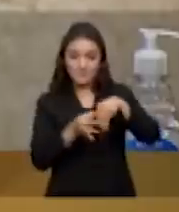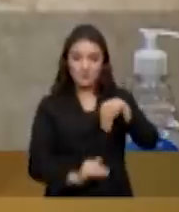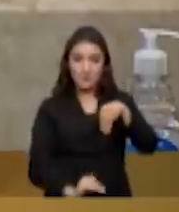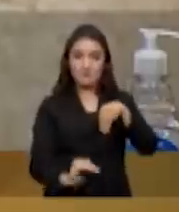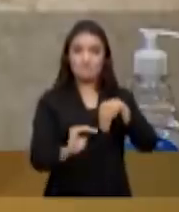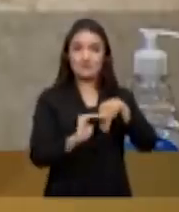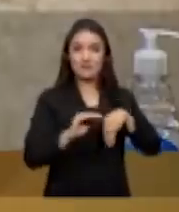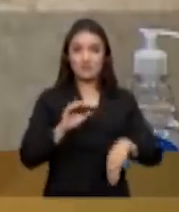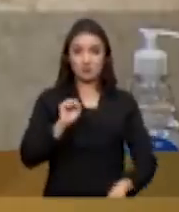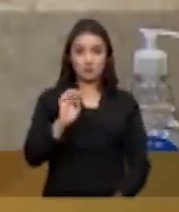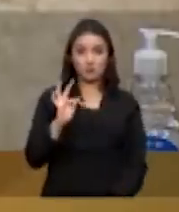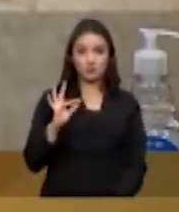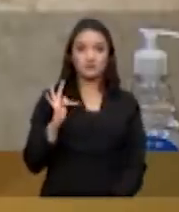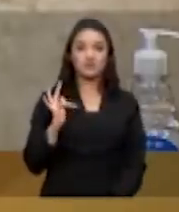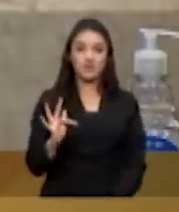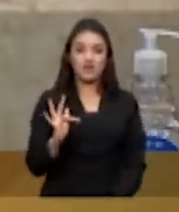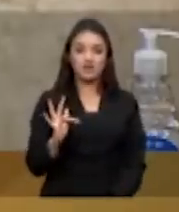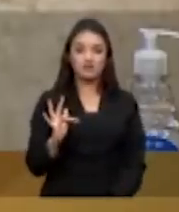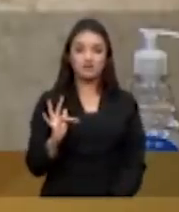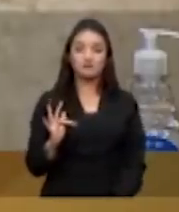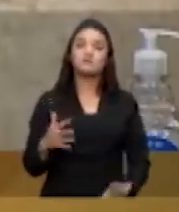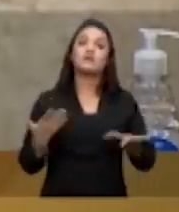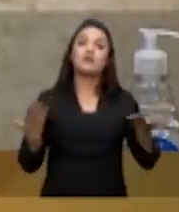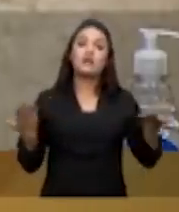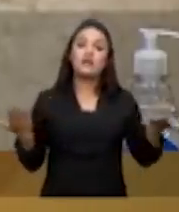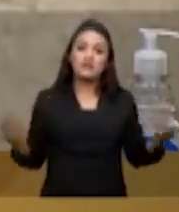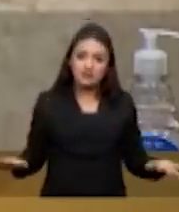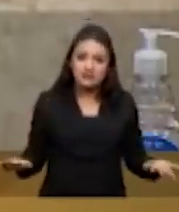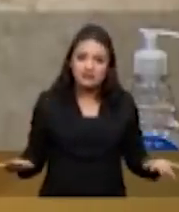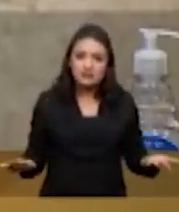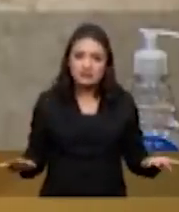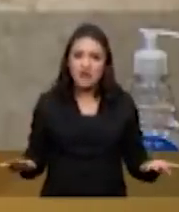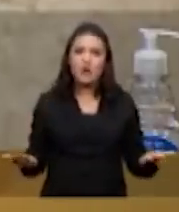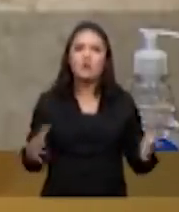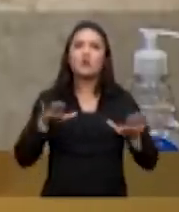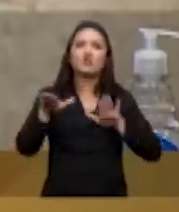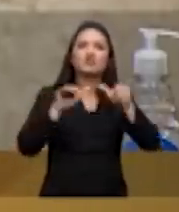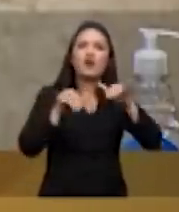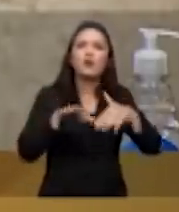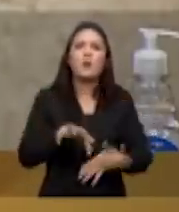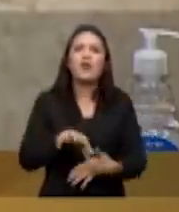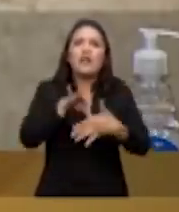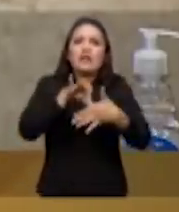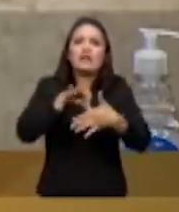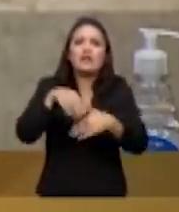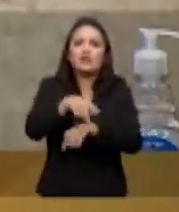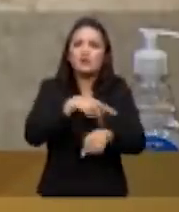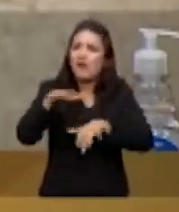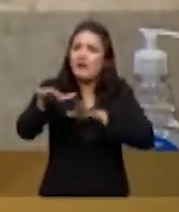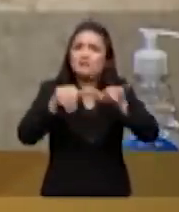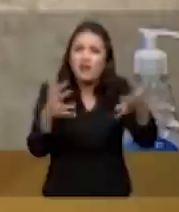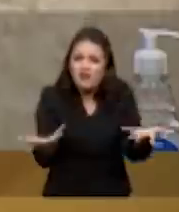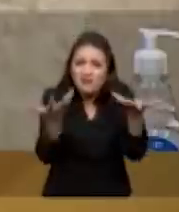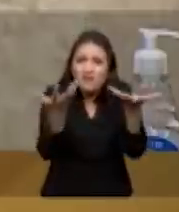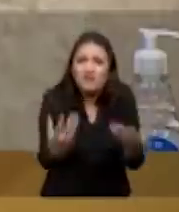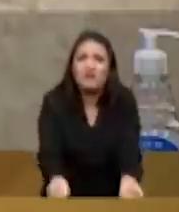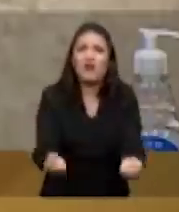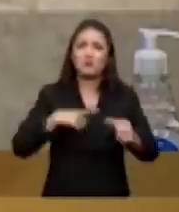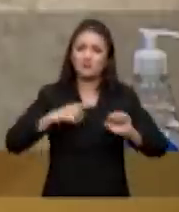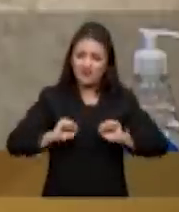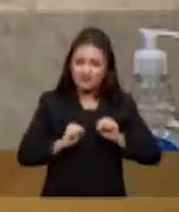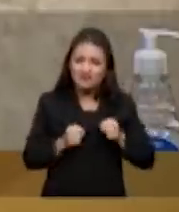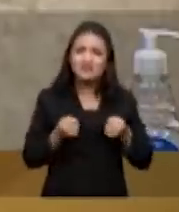desta casa, eu conclamo os líderes do nosso país a que se dediquem